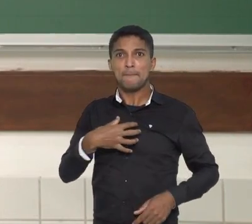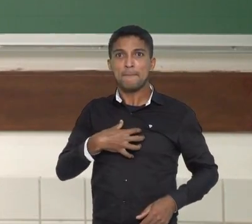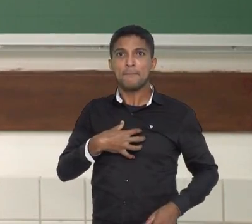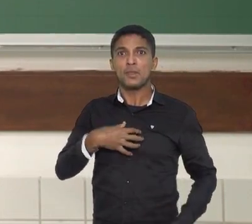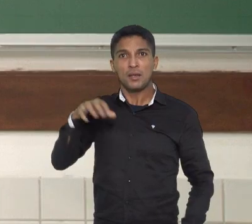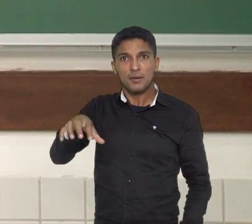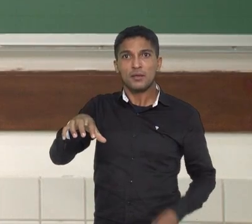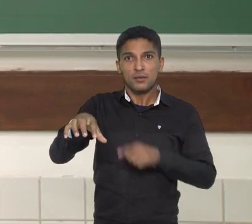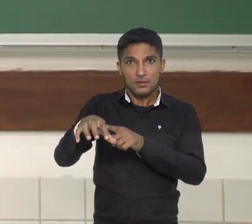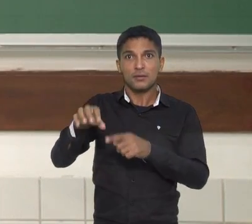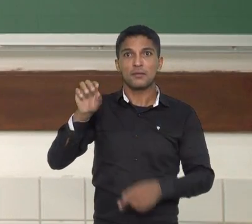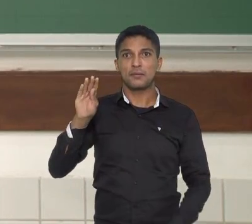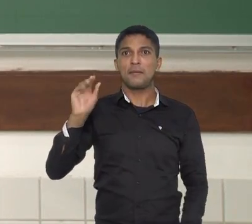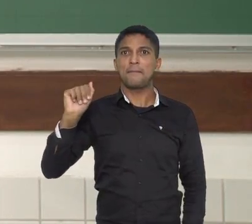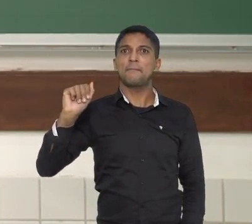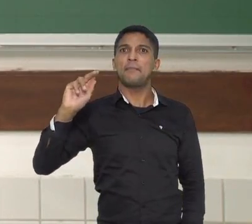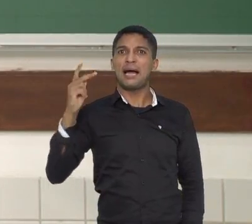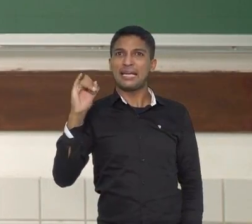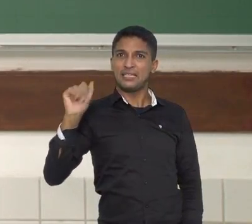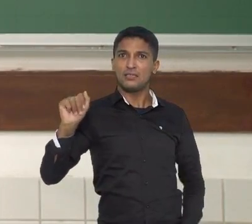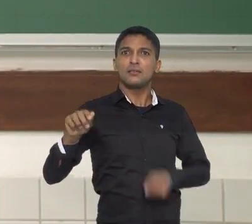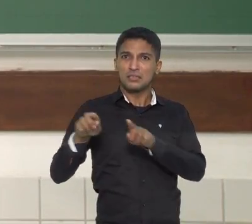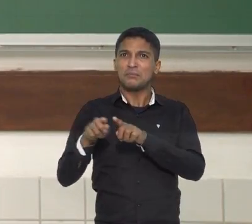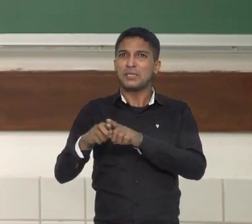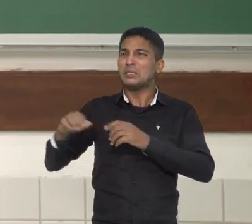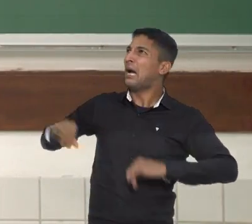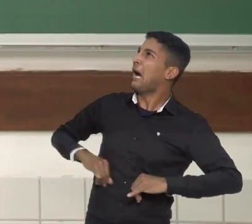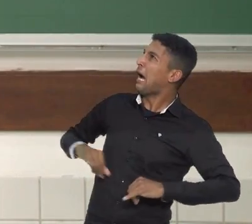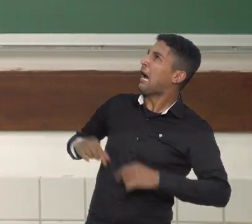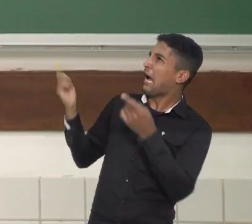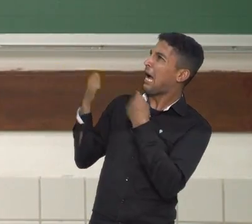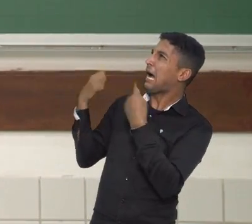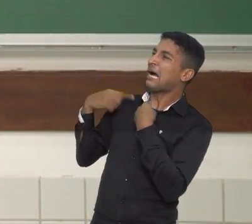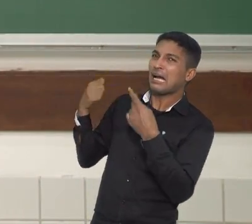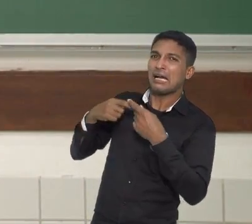Portugal aplicava sobre a região da Bahia e em todo o Brasil.